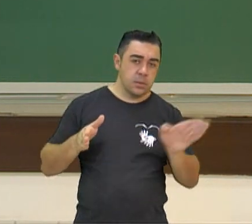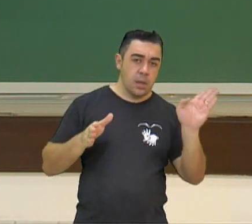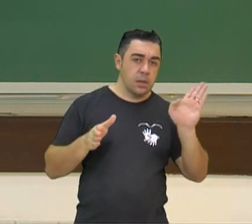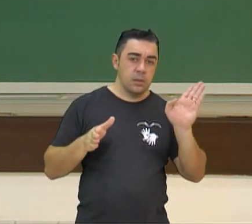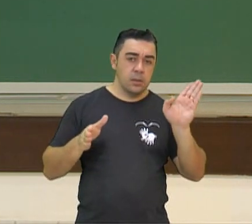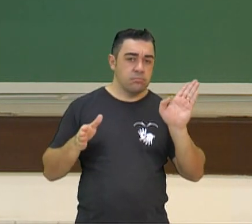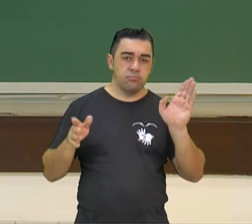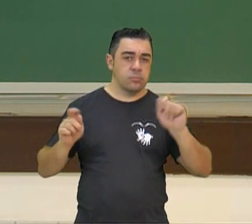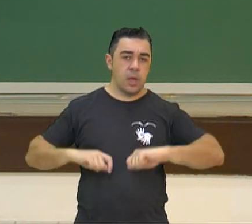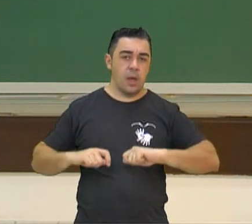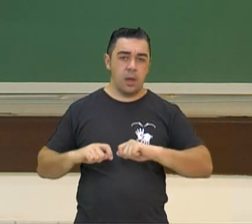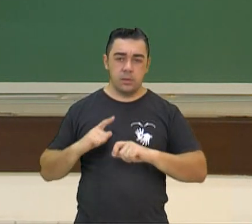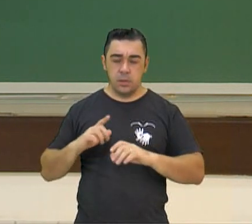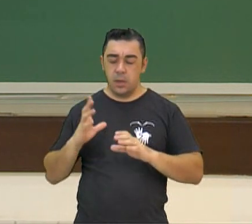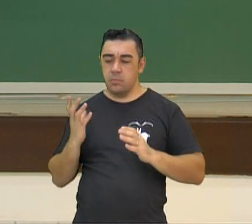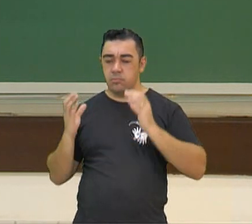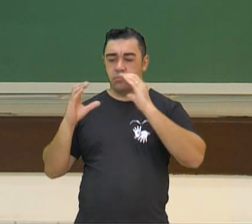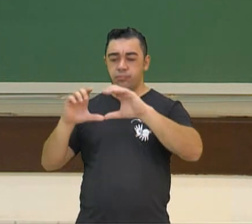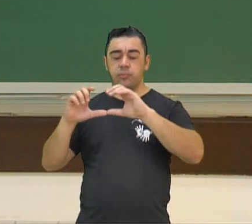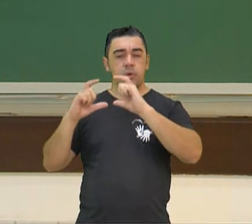Negro, nem para